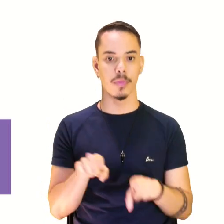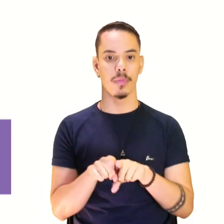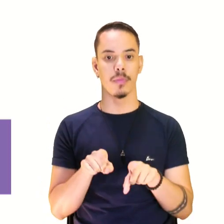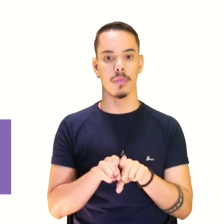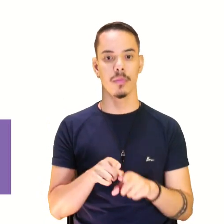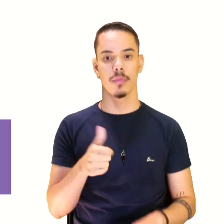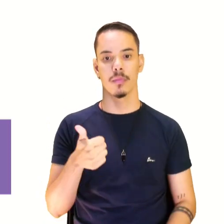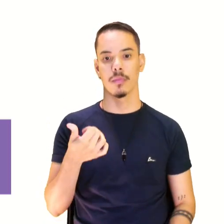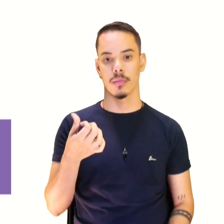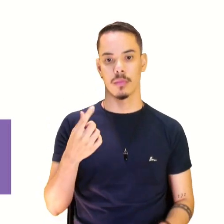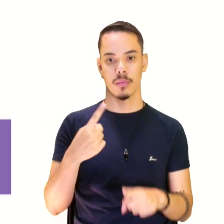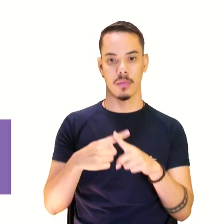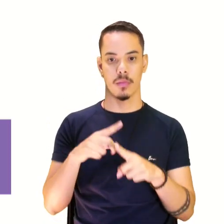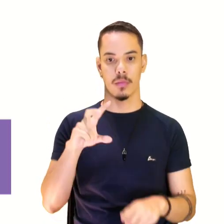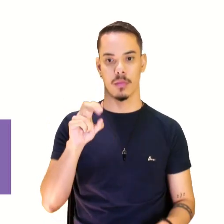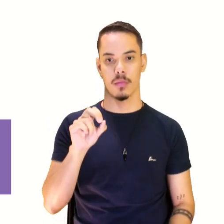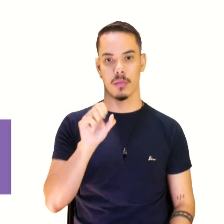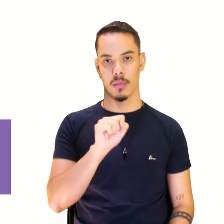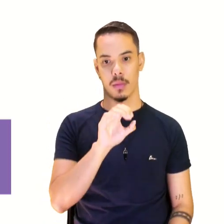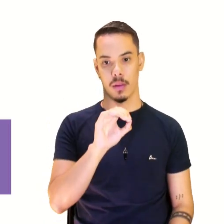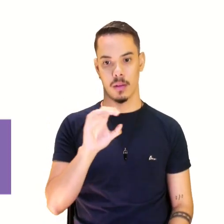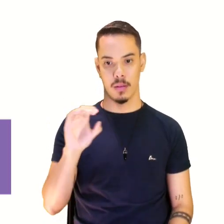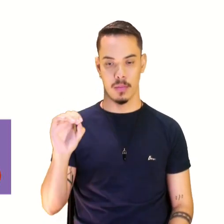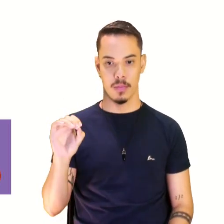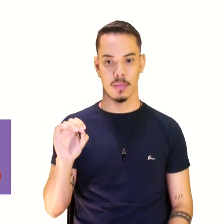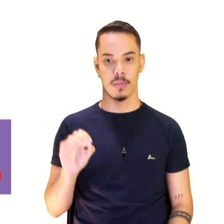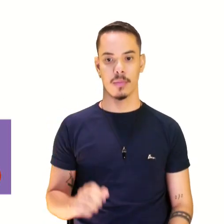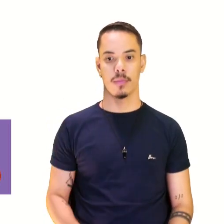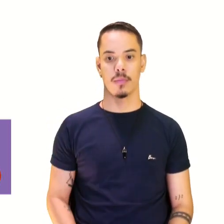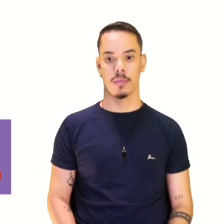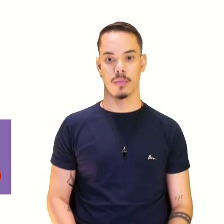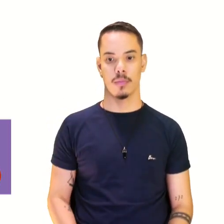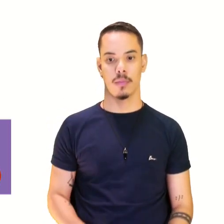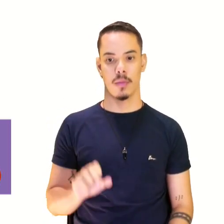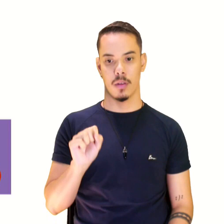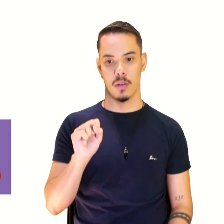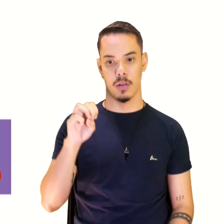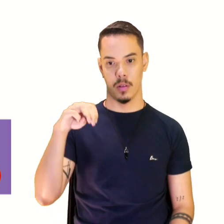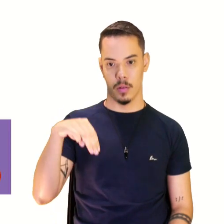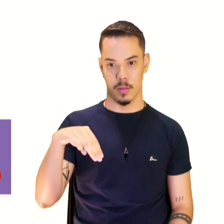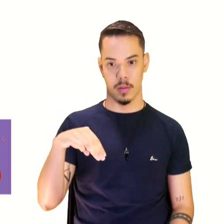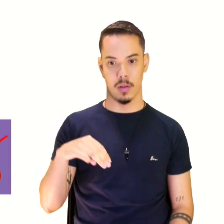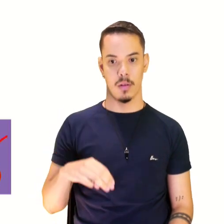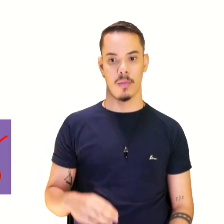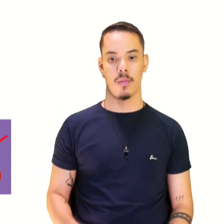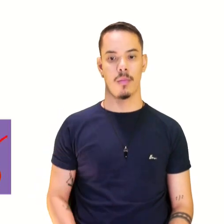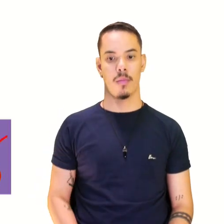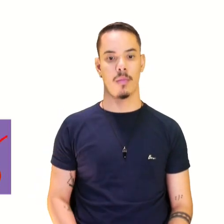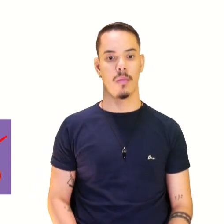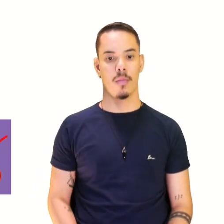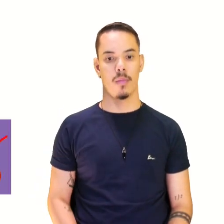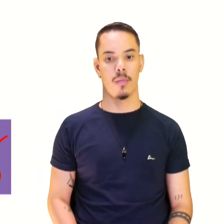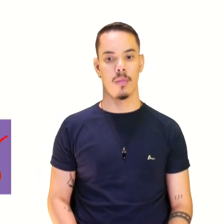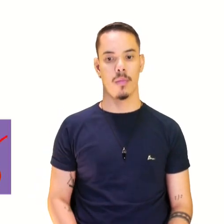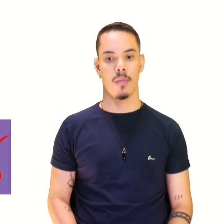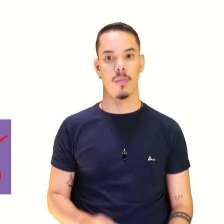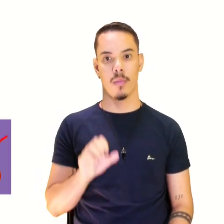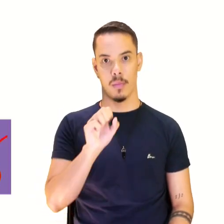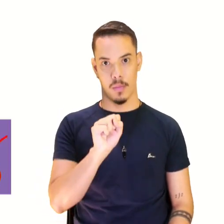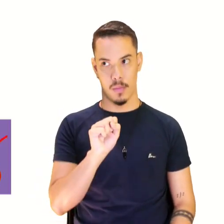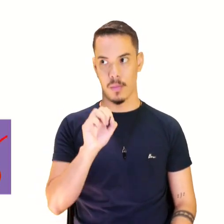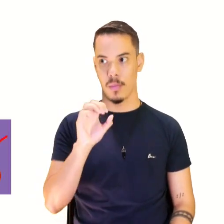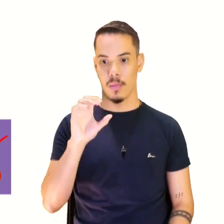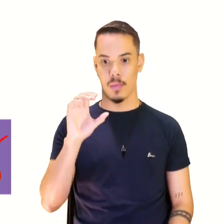50, 800. 800 centímetros é o mesmo que 8 metros, 8 tá? metros. É 8, esse aqui não procede. Então,